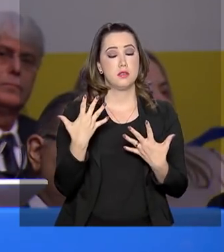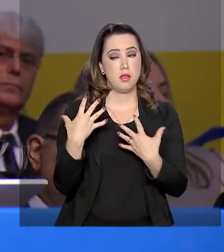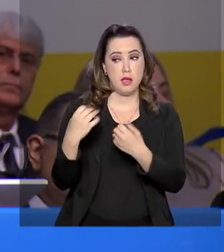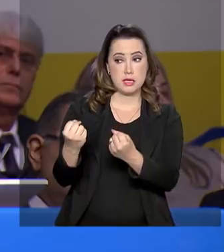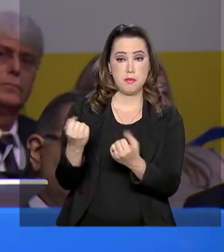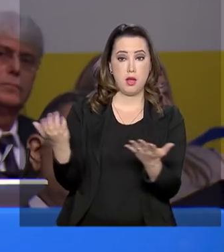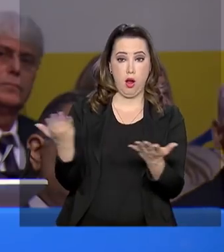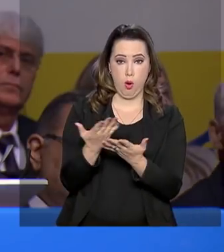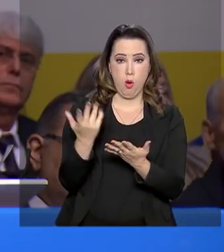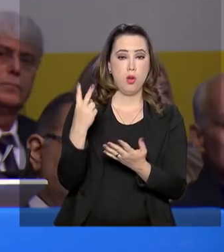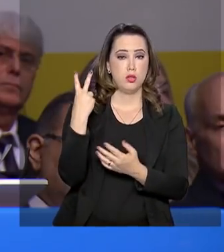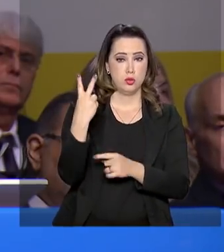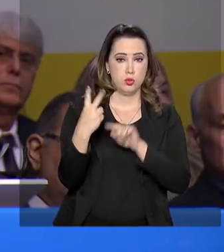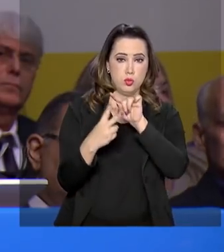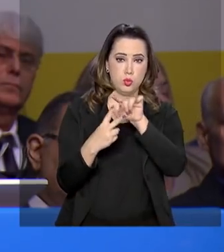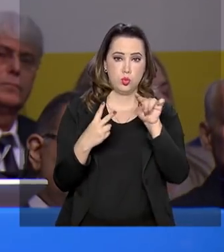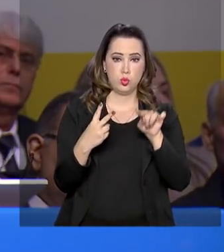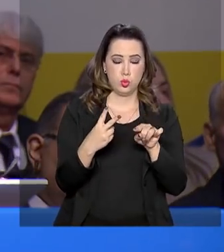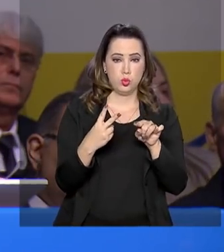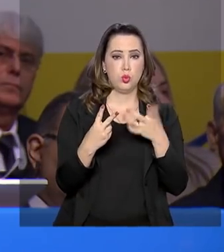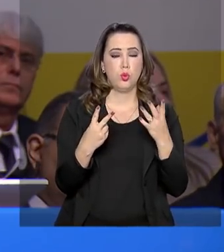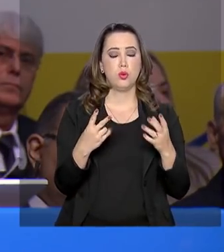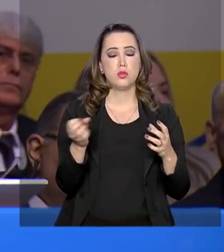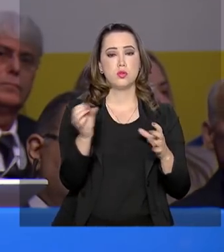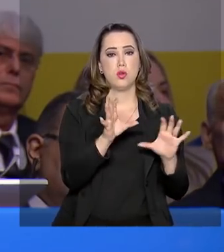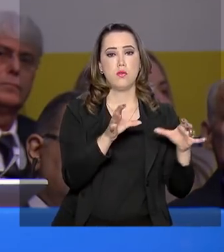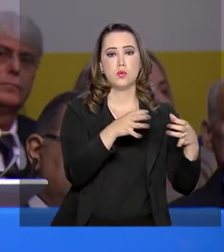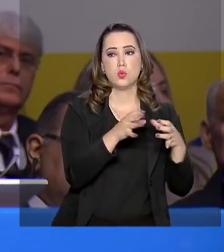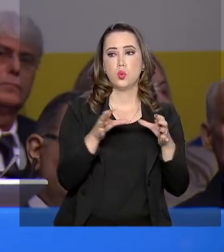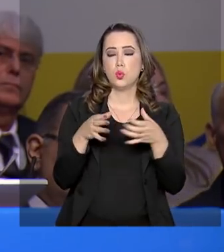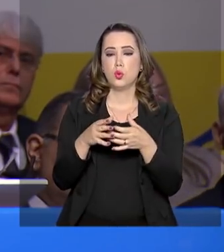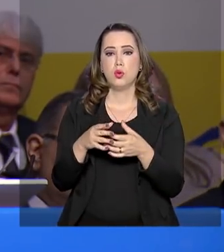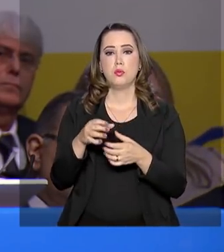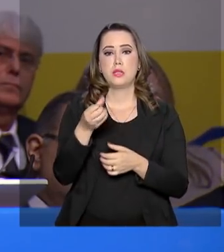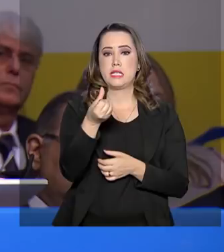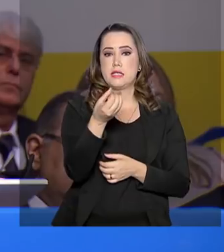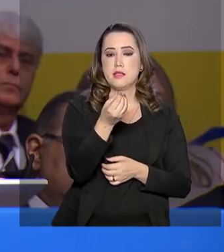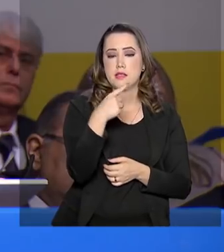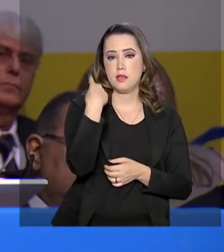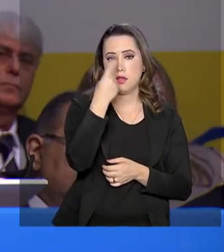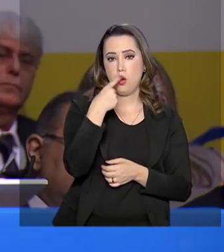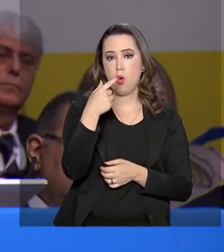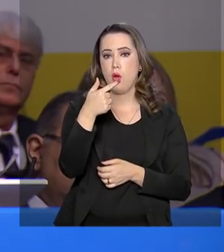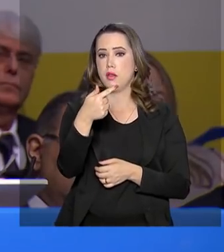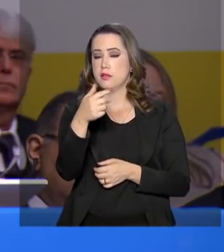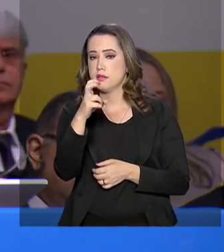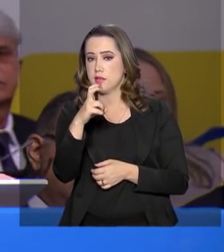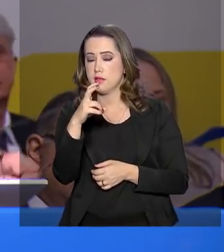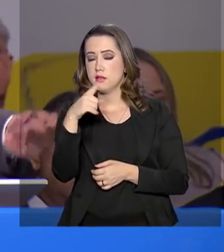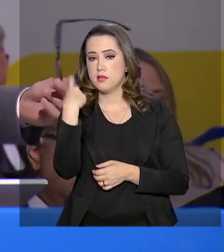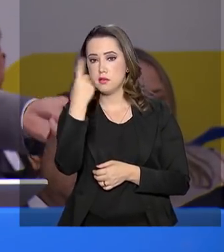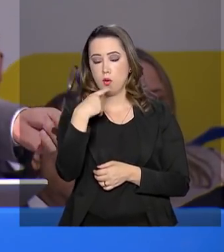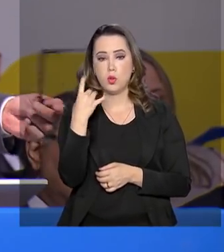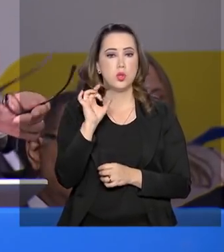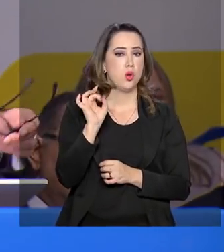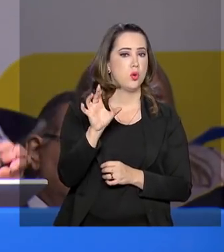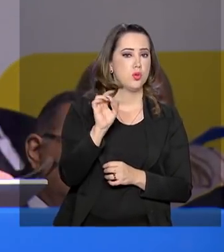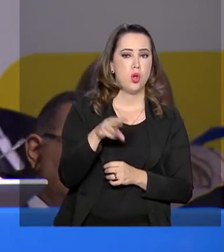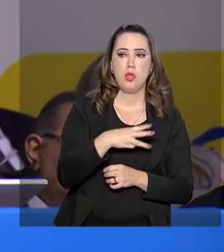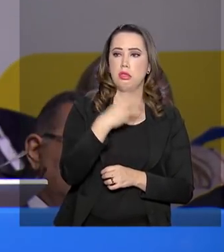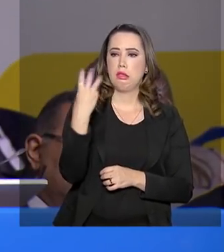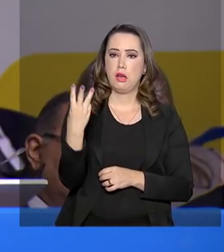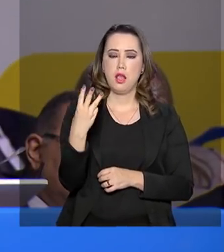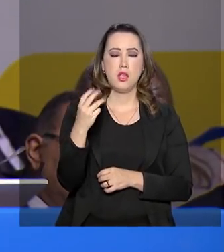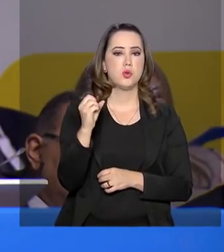duas modalidades, 60 horas e 75 horas. Para isso vocês receberam a possibilidade de não só três ou